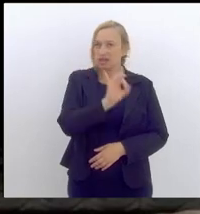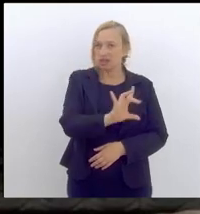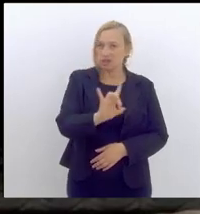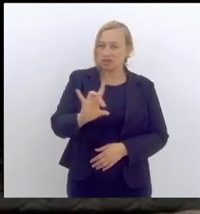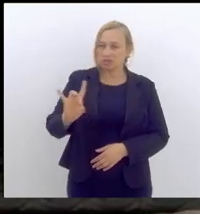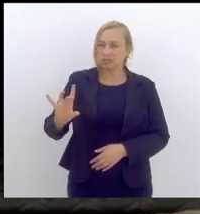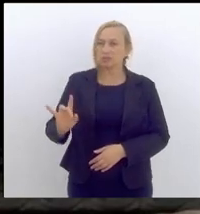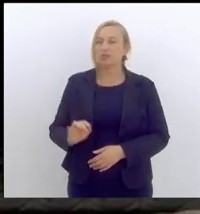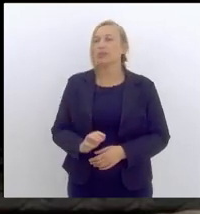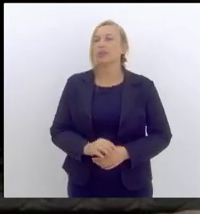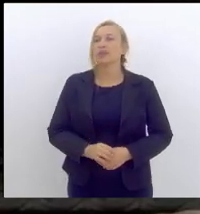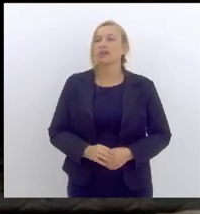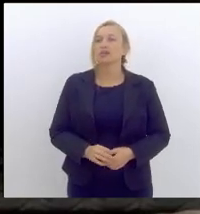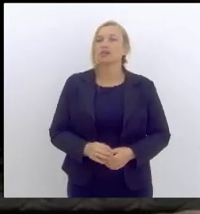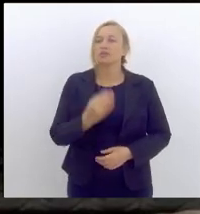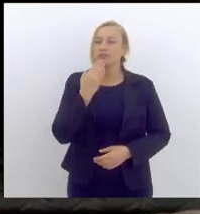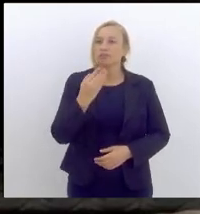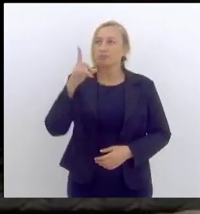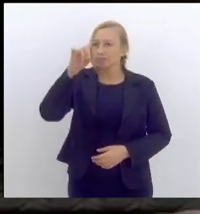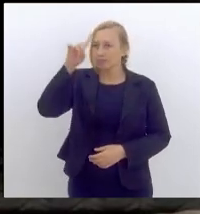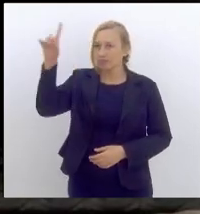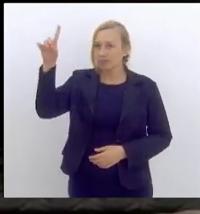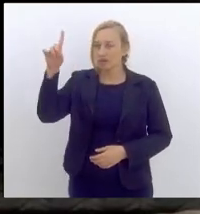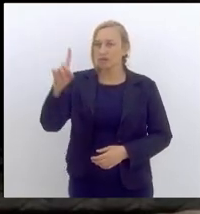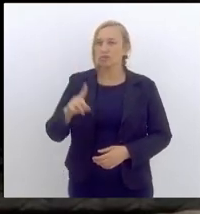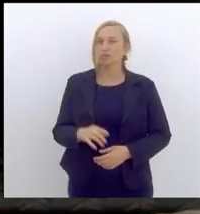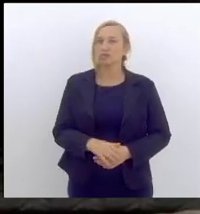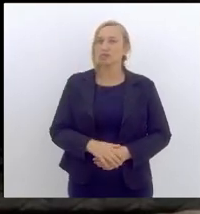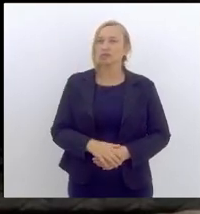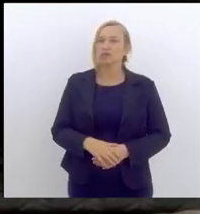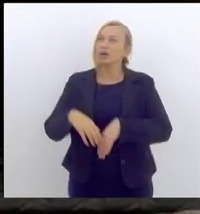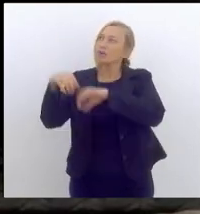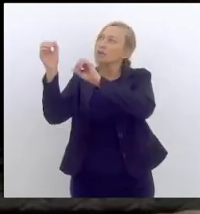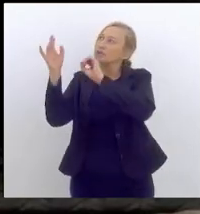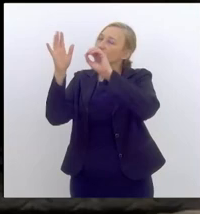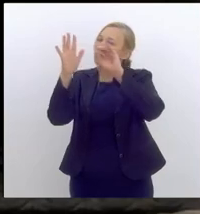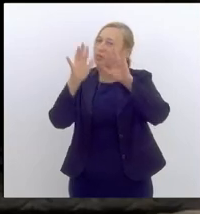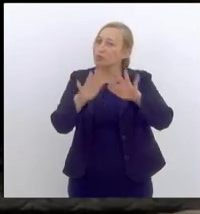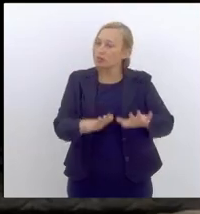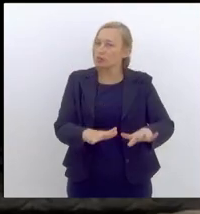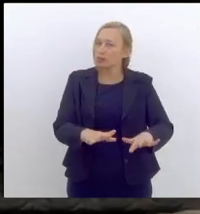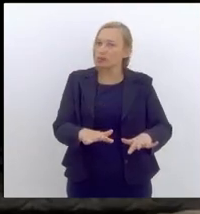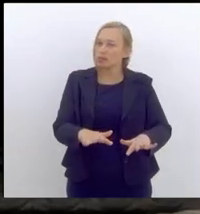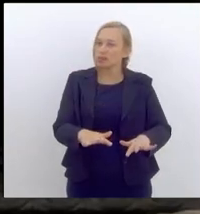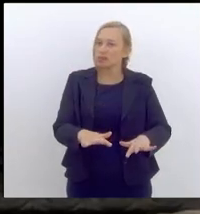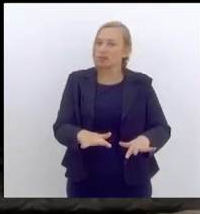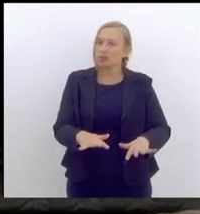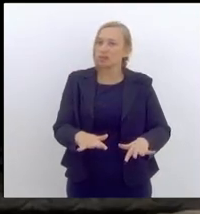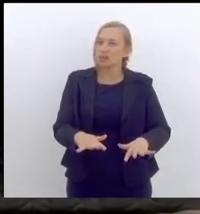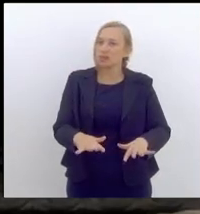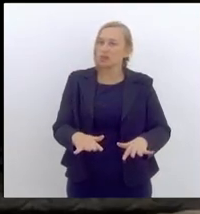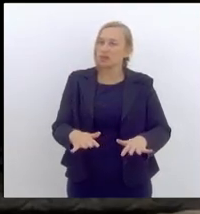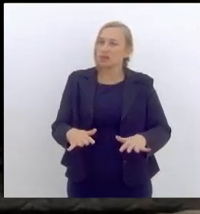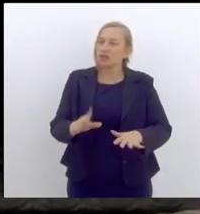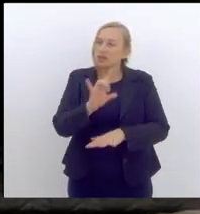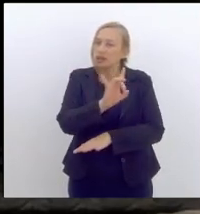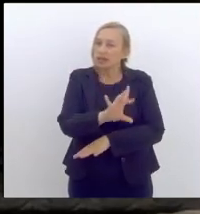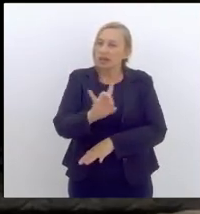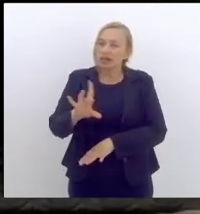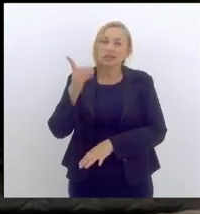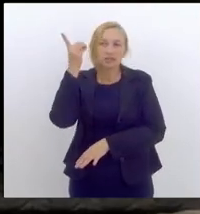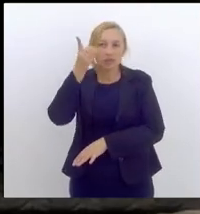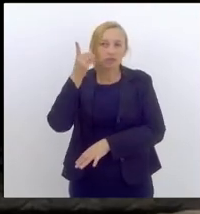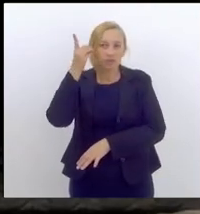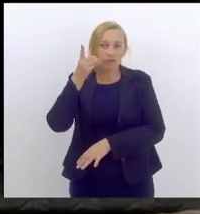vocês e pedir a Deus que nos abençoe, que dê espaço para que cada parlamentar que